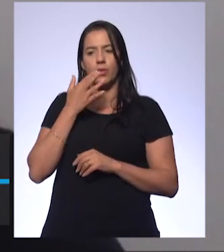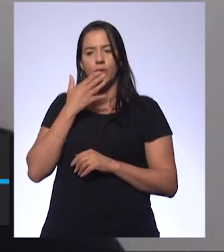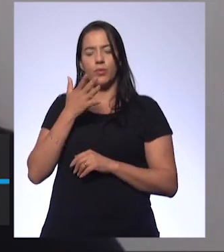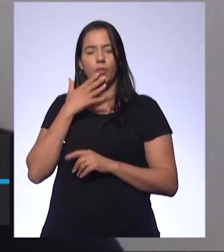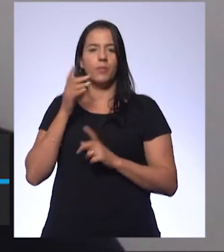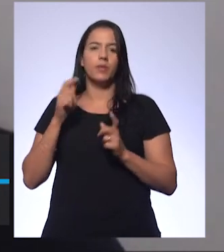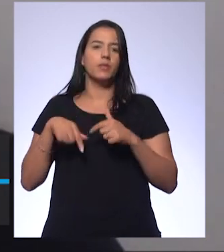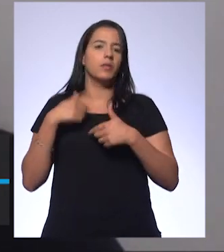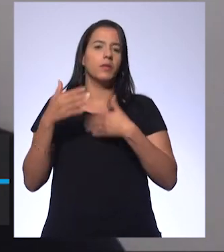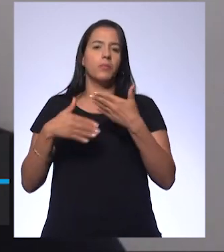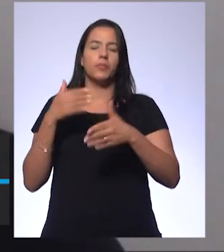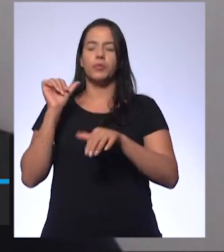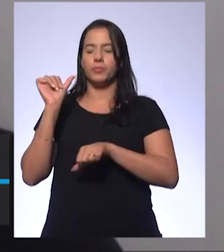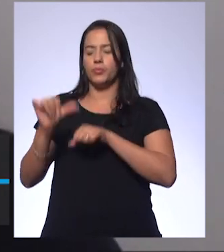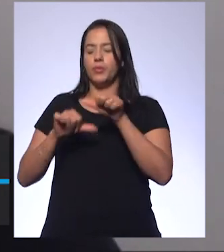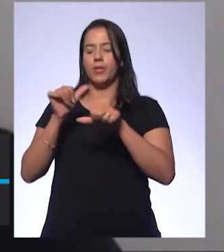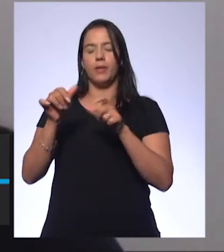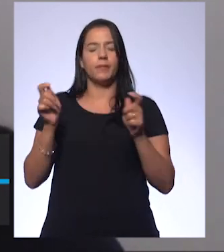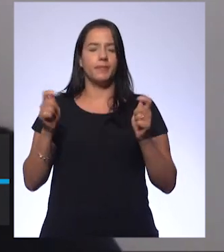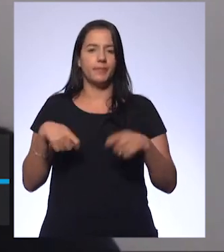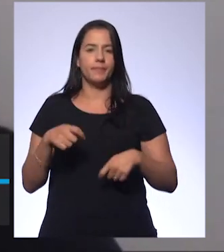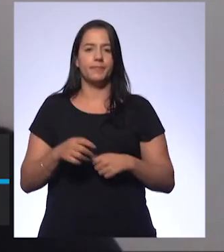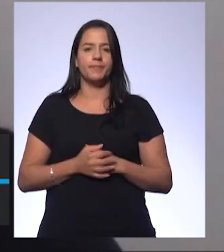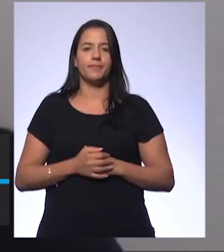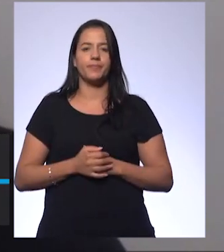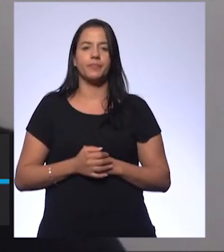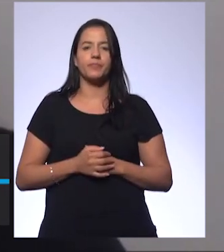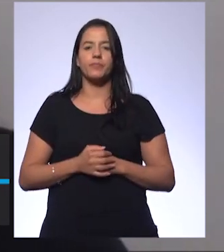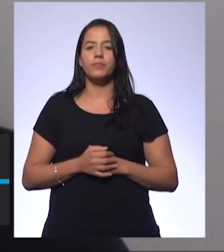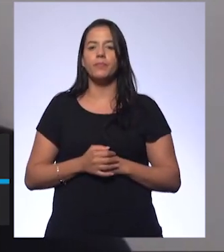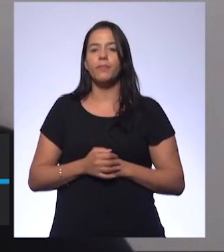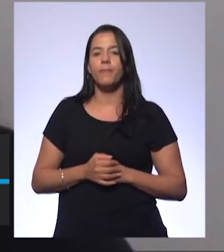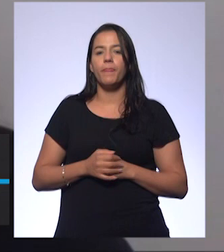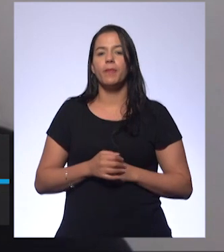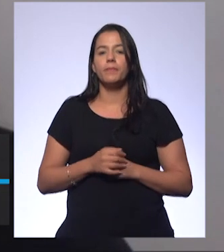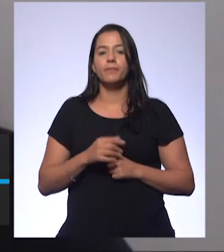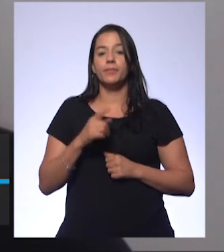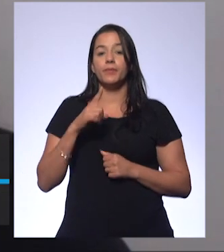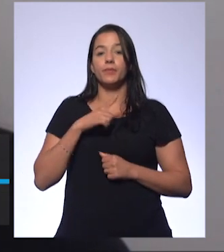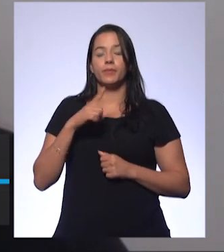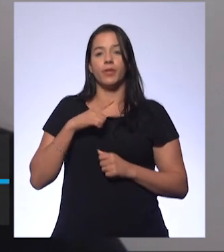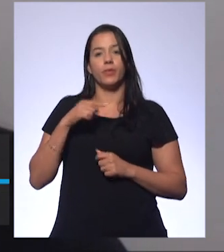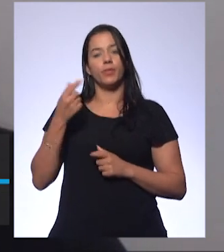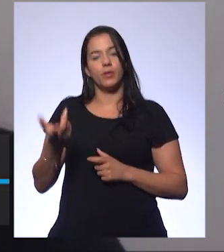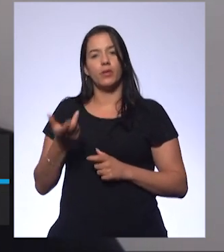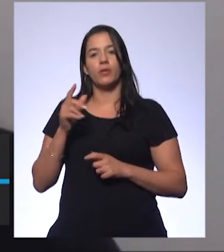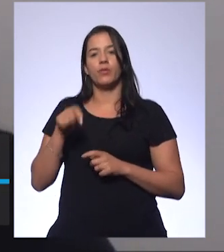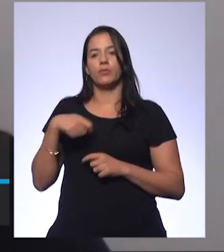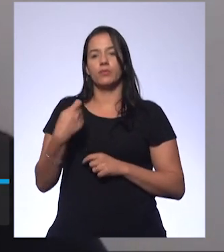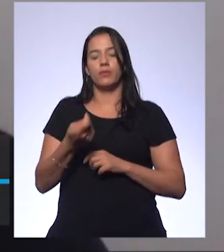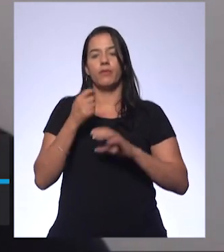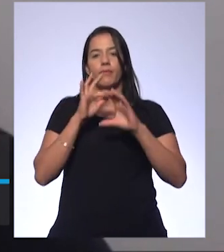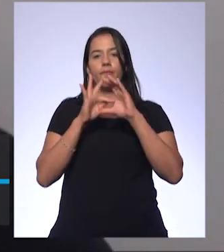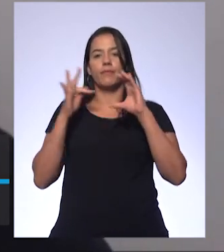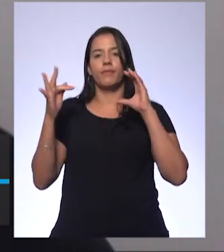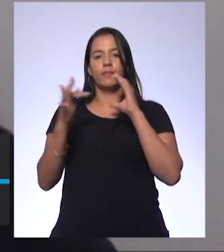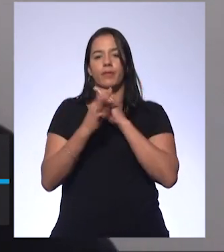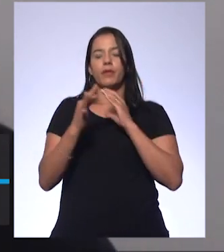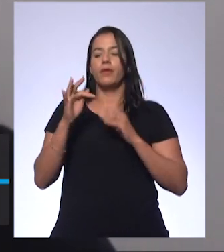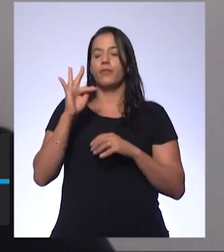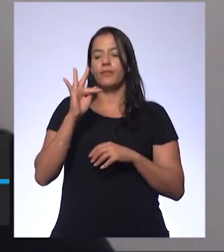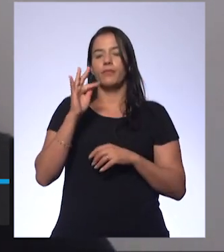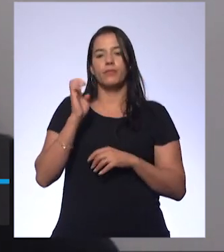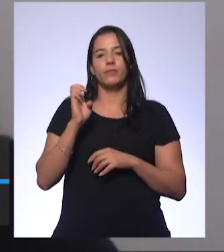modificar, né? Alterar. E aí, a gente tem a questão do fenótipo, né? Então, sempre que a gente pensa em